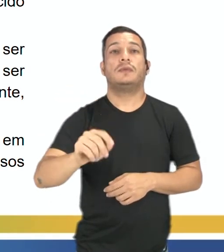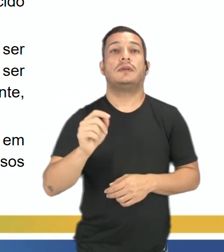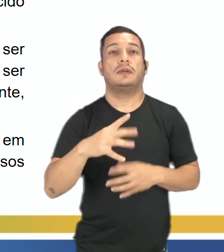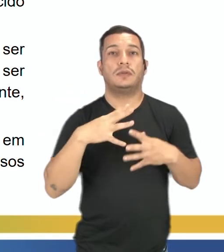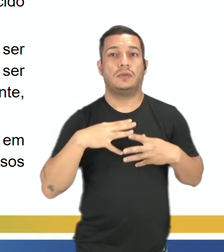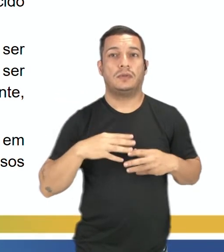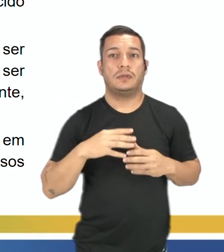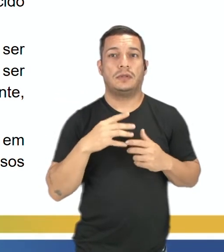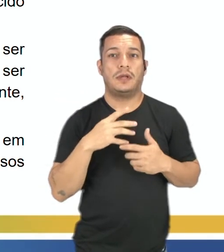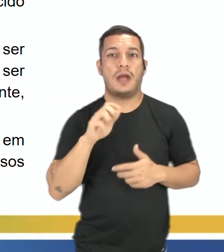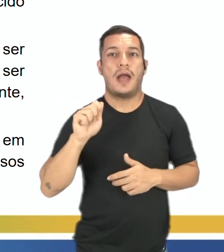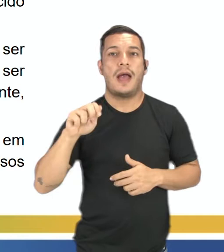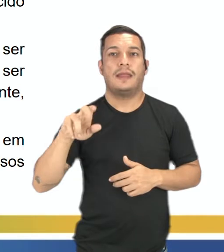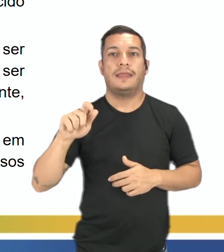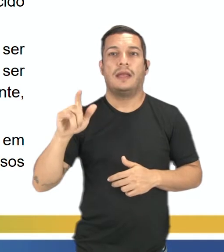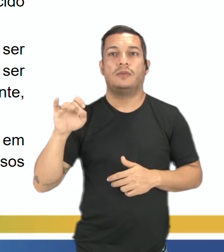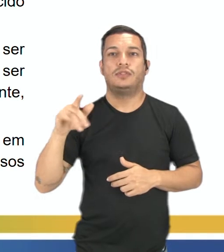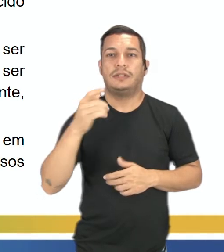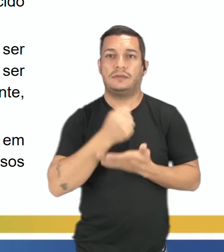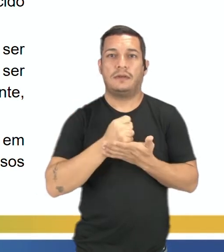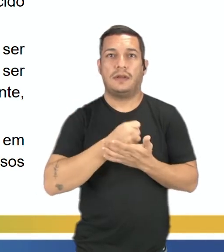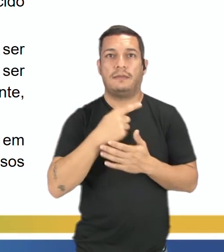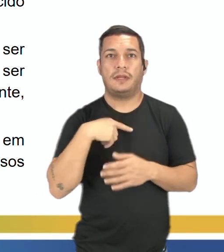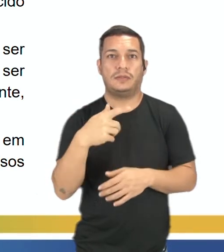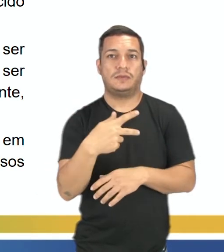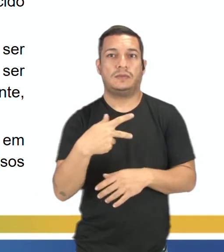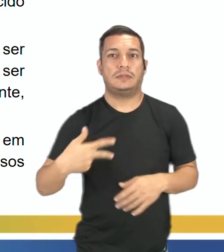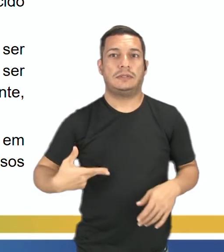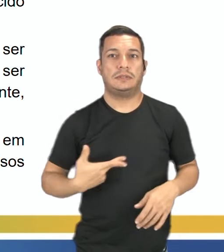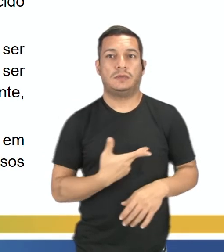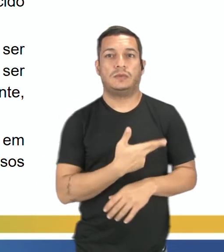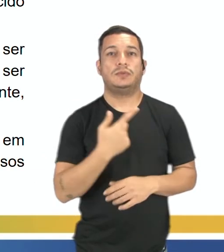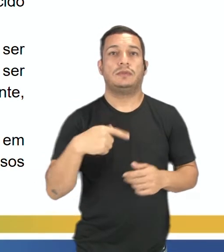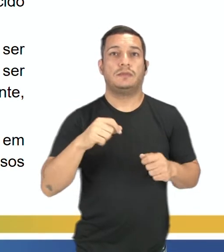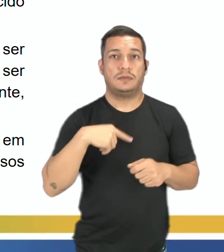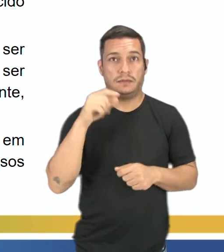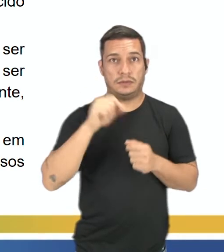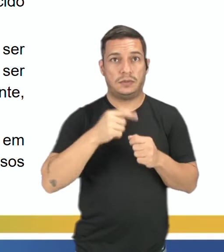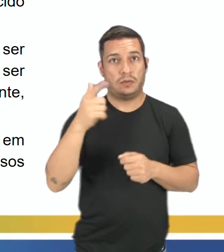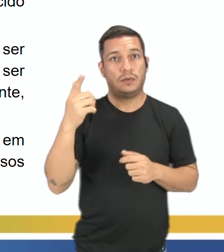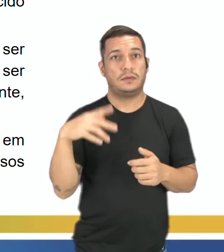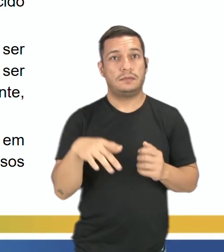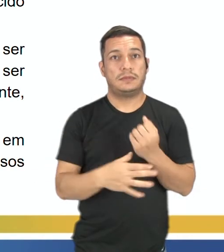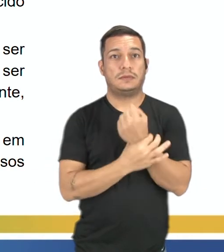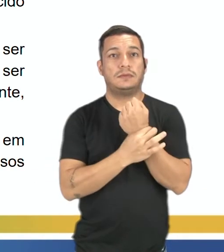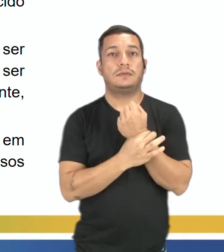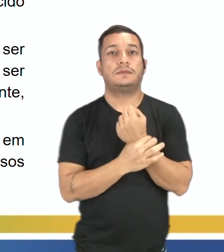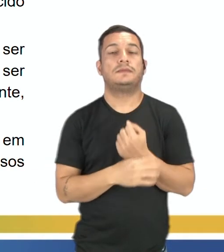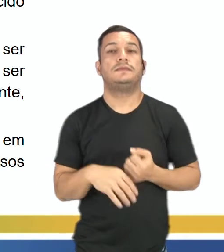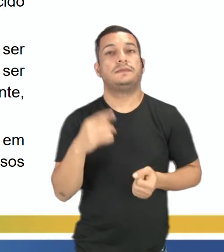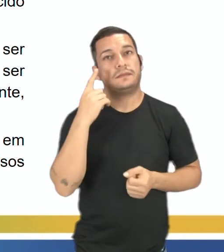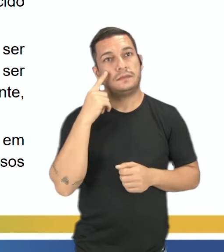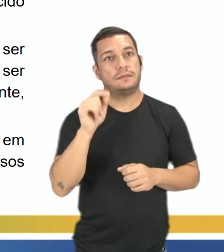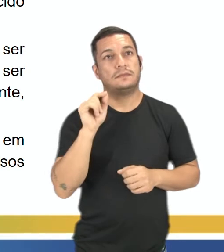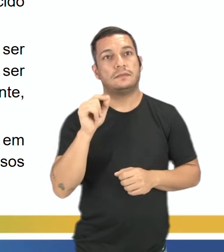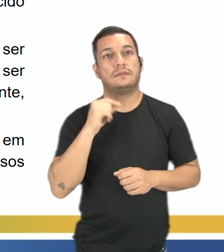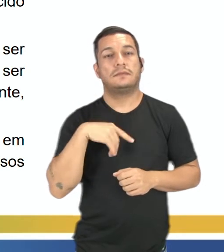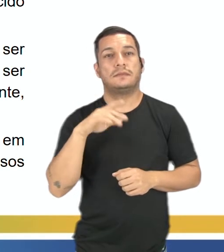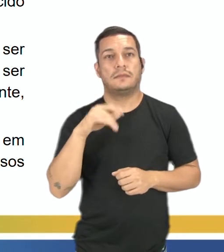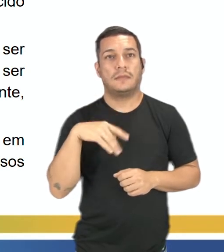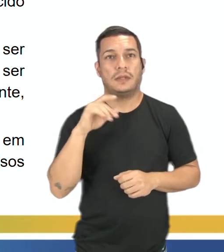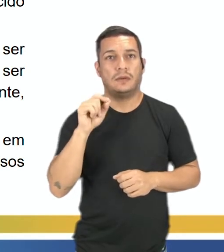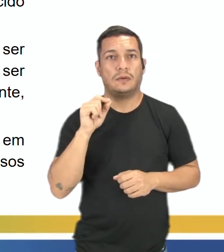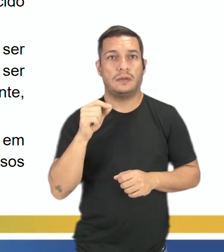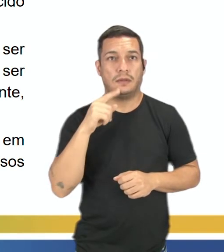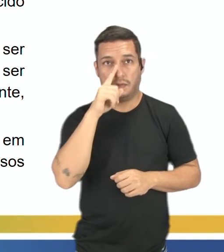analgésico em cirurgias mas ele passou a ser substituído por outros anestésicos mais seguros tá visto que além de